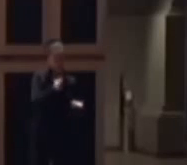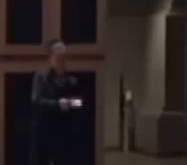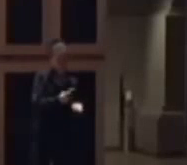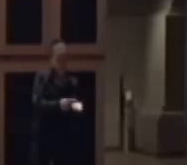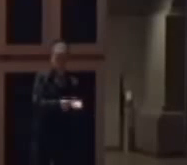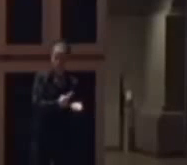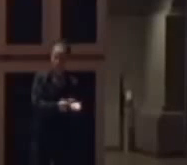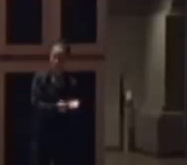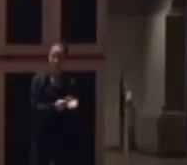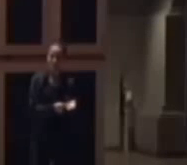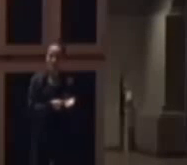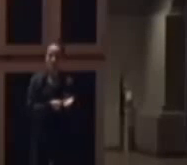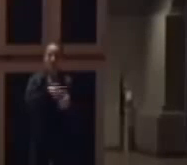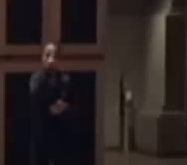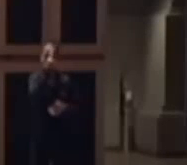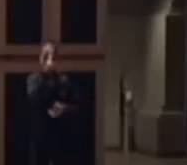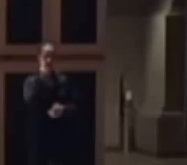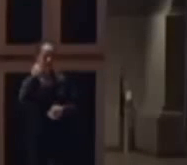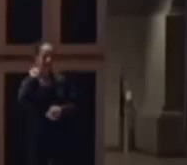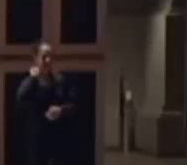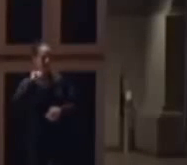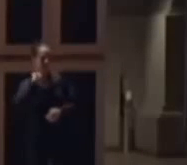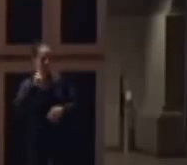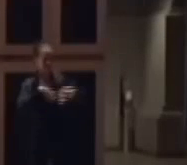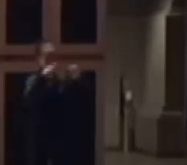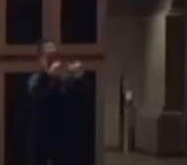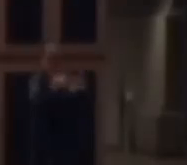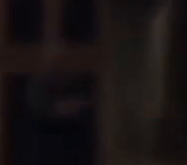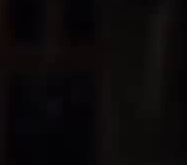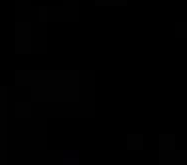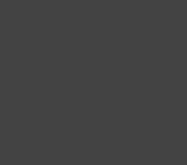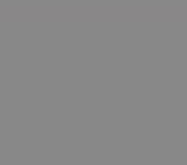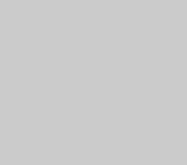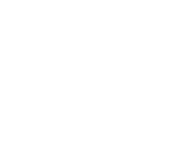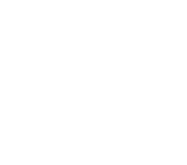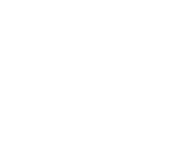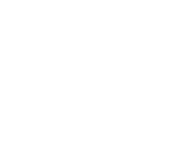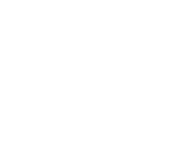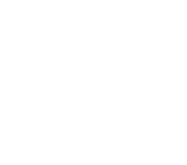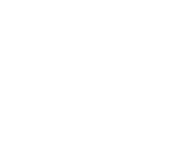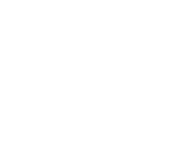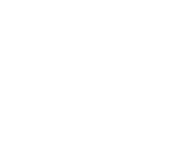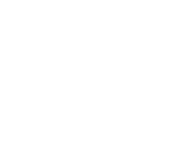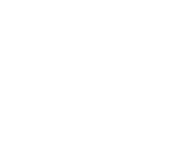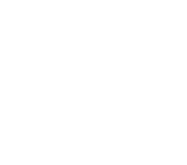que vocês usam outro nome, por causa lá se aplica a lei de OSCIPS. Muito bacana.